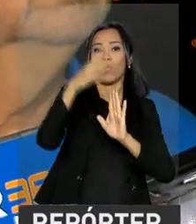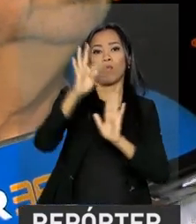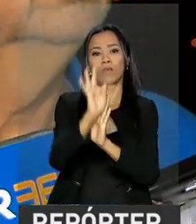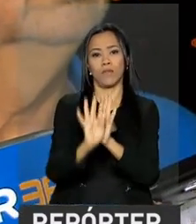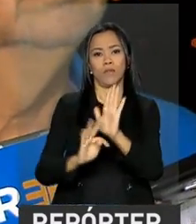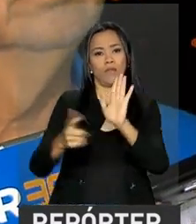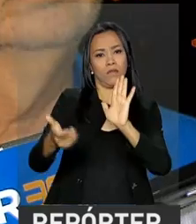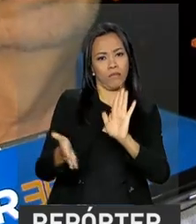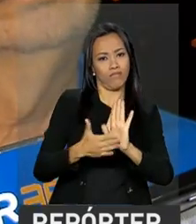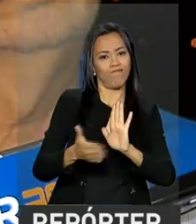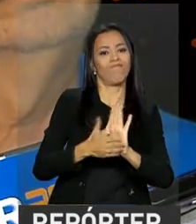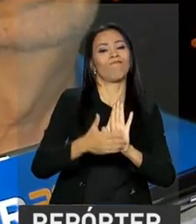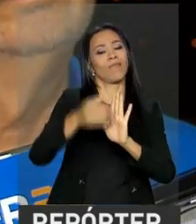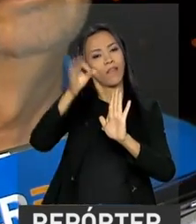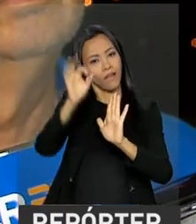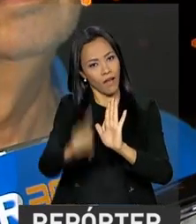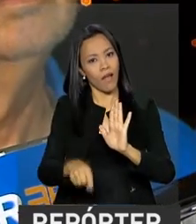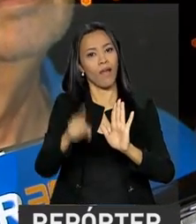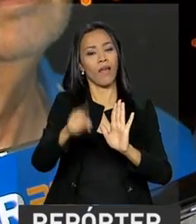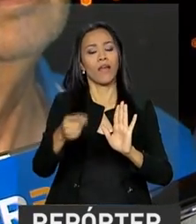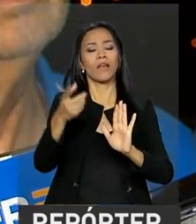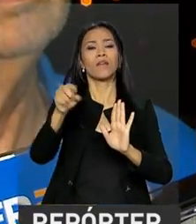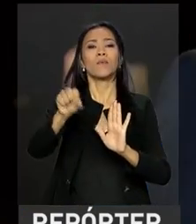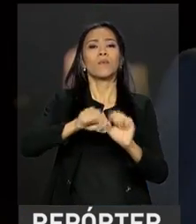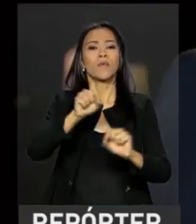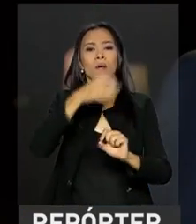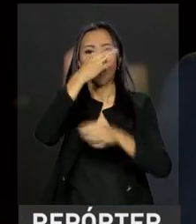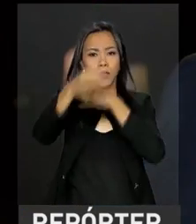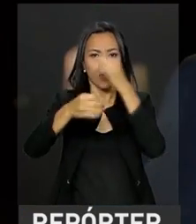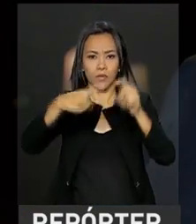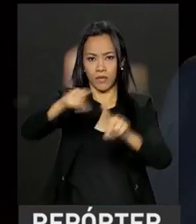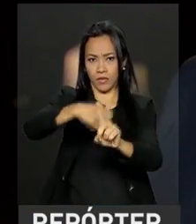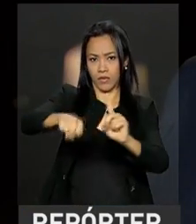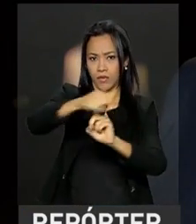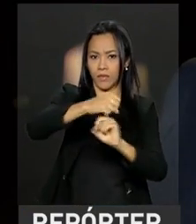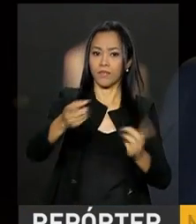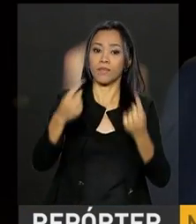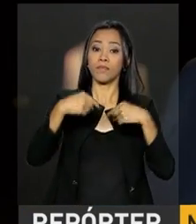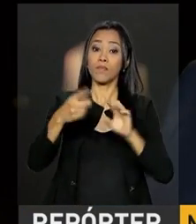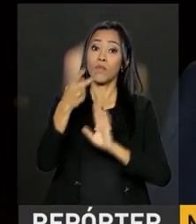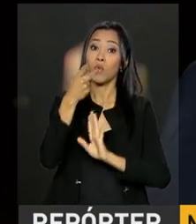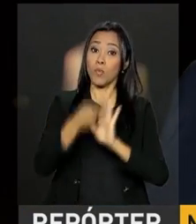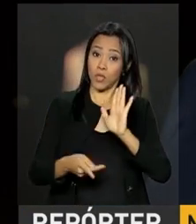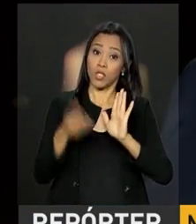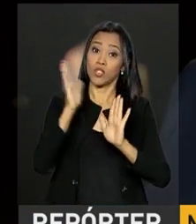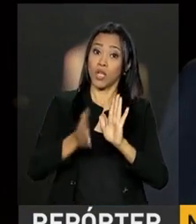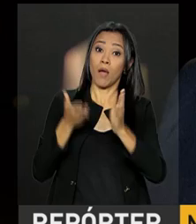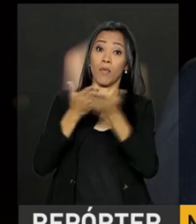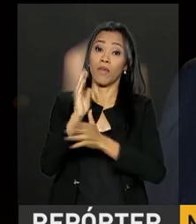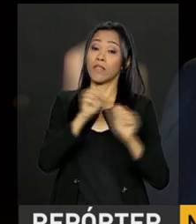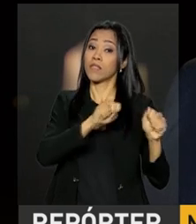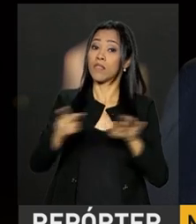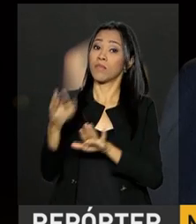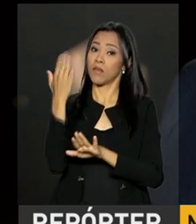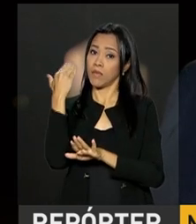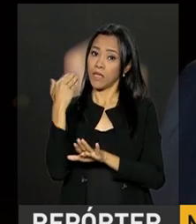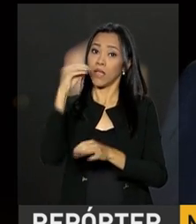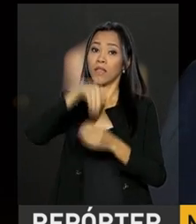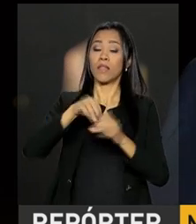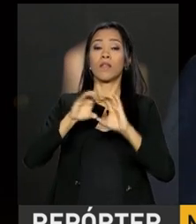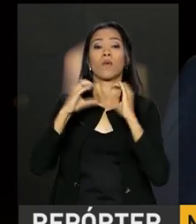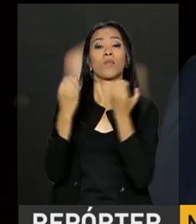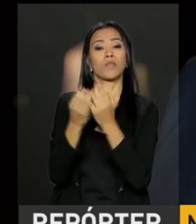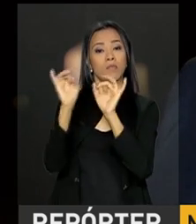representa realmente o sentimento da sociedade brasileira o projeto foi aprovado na semana passada na comissão especial da câmara dos